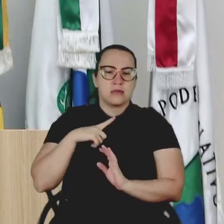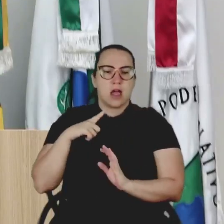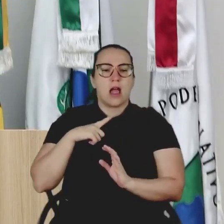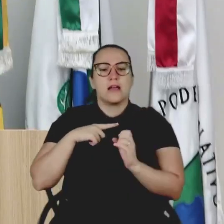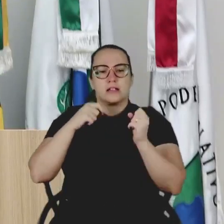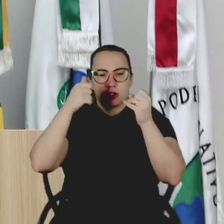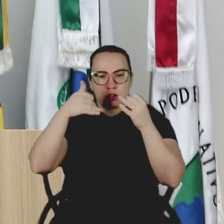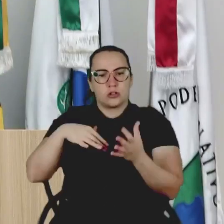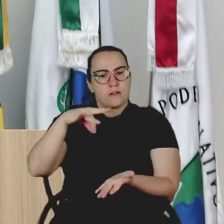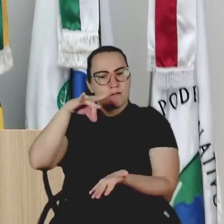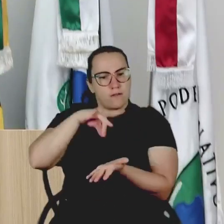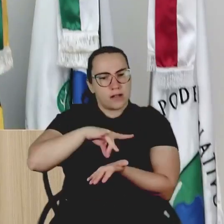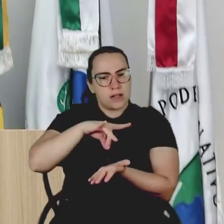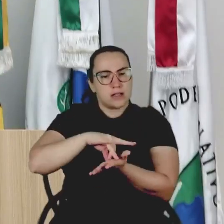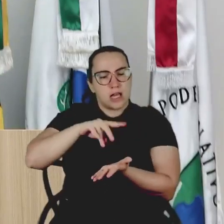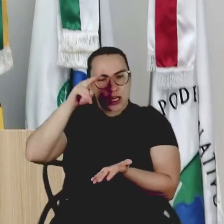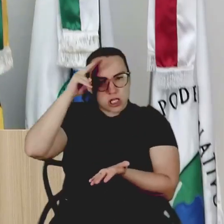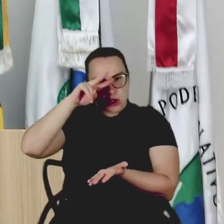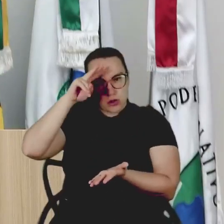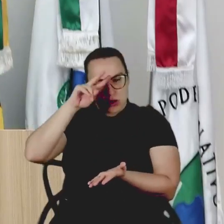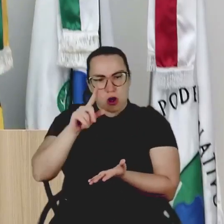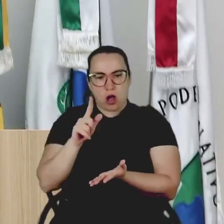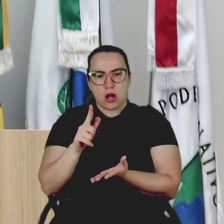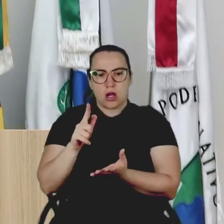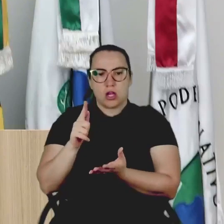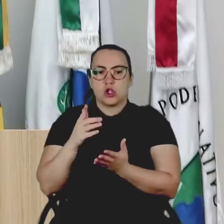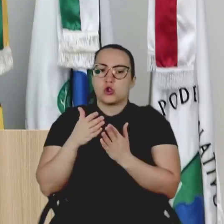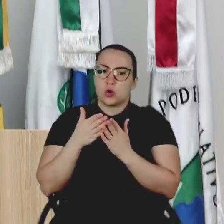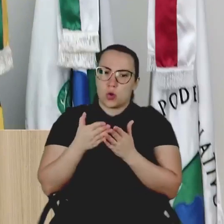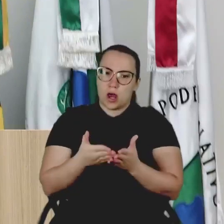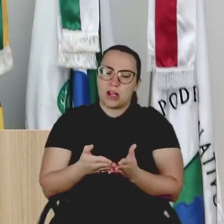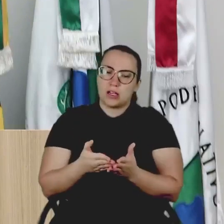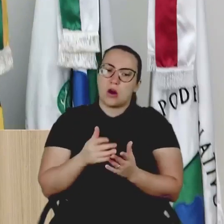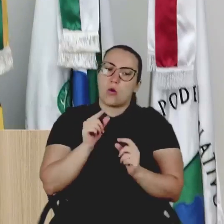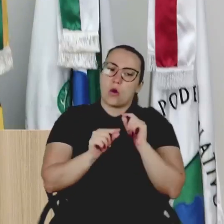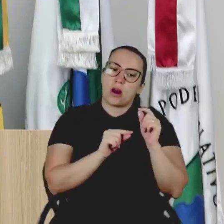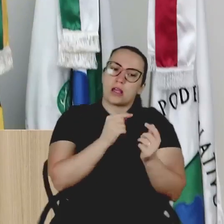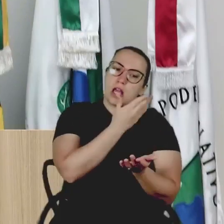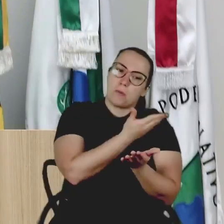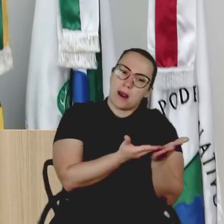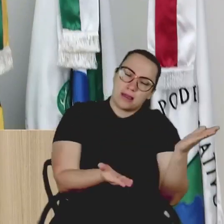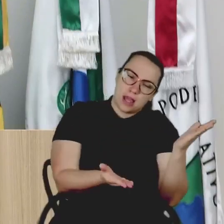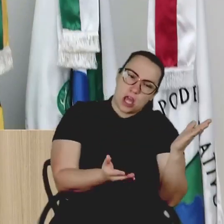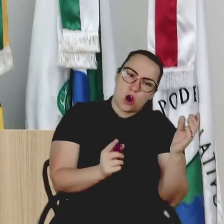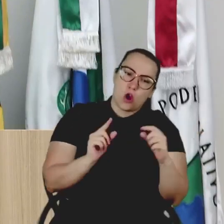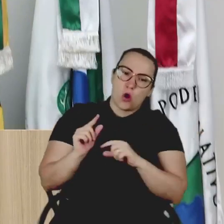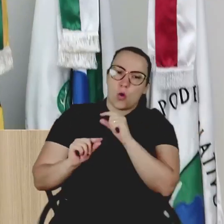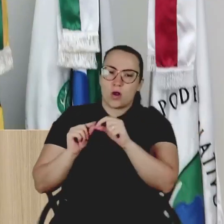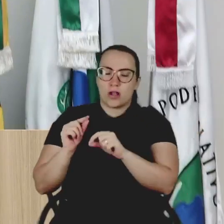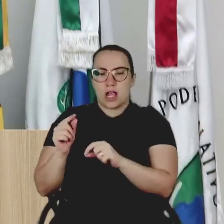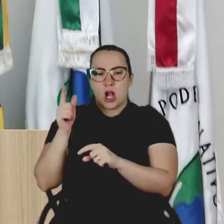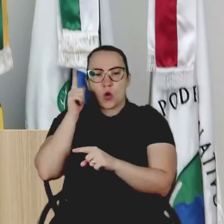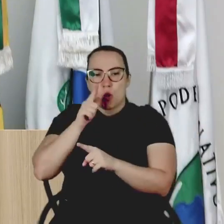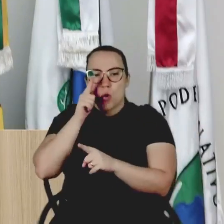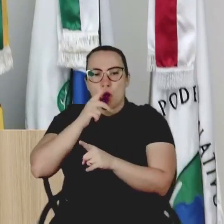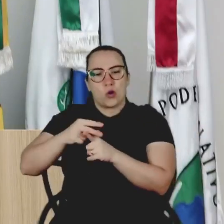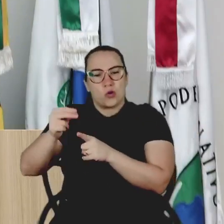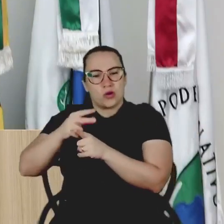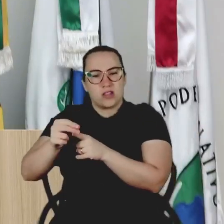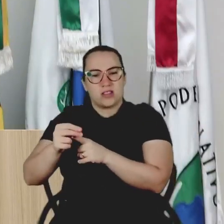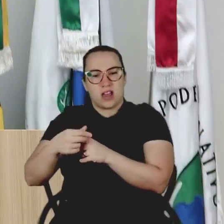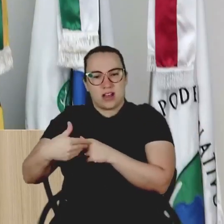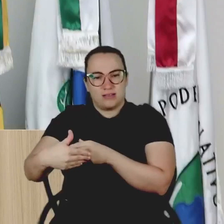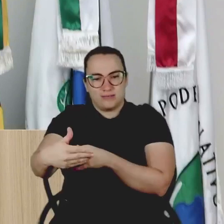verdadeira história do nosso município, o que Guaíra perdeu e o que Guaíra tem a conquistar ainda.